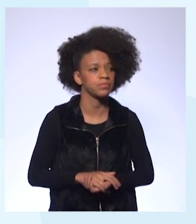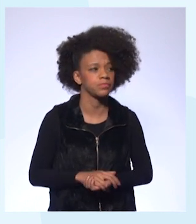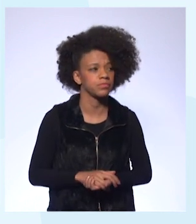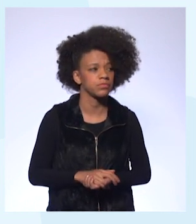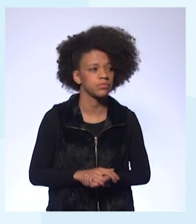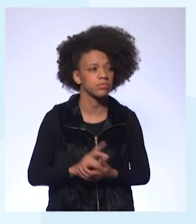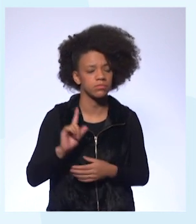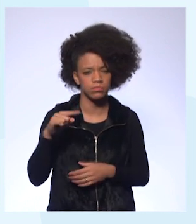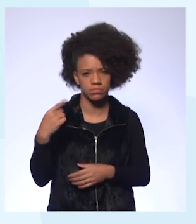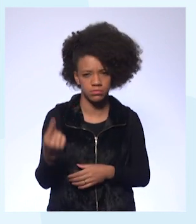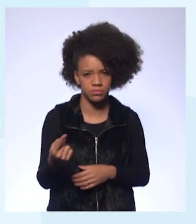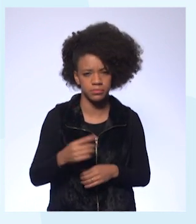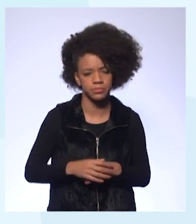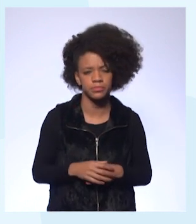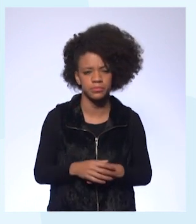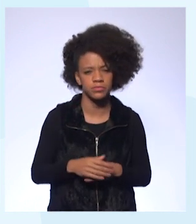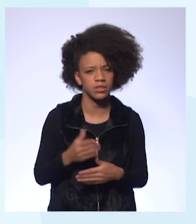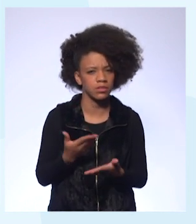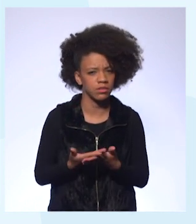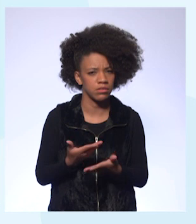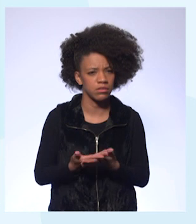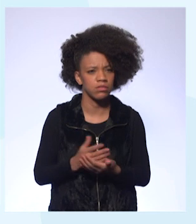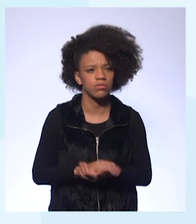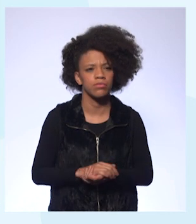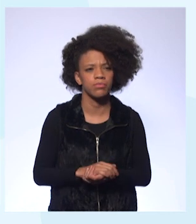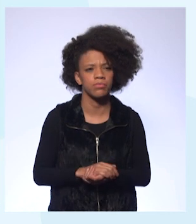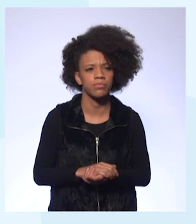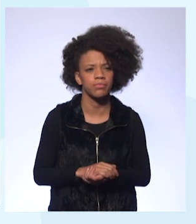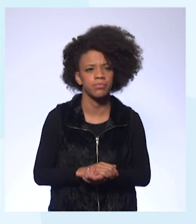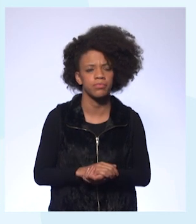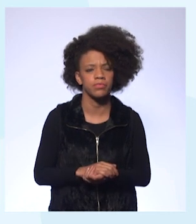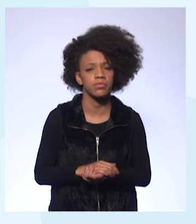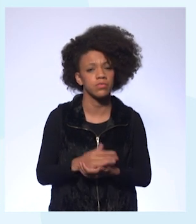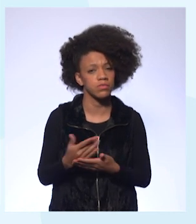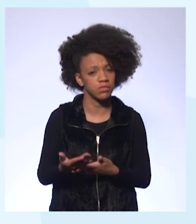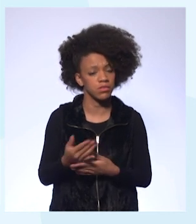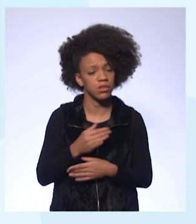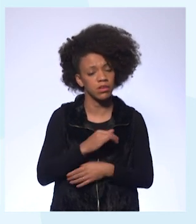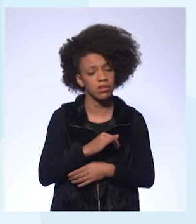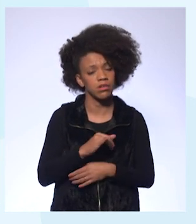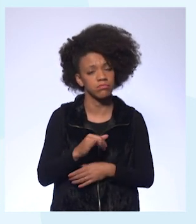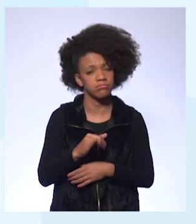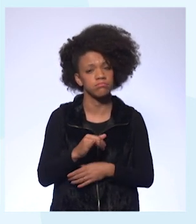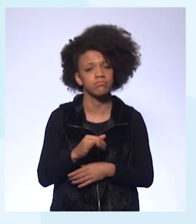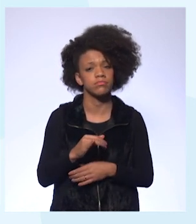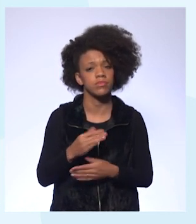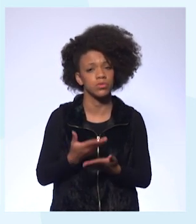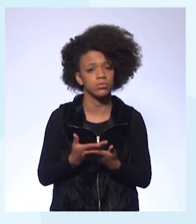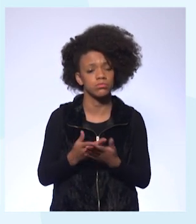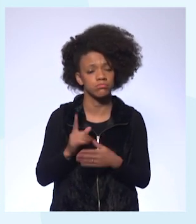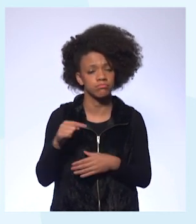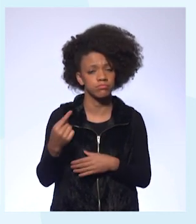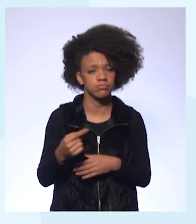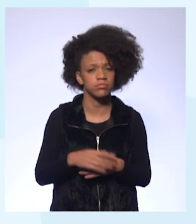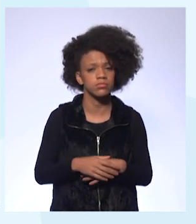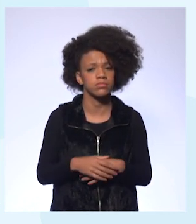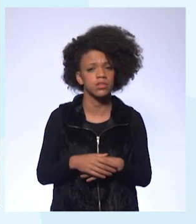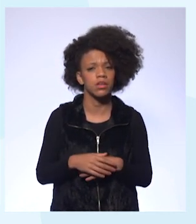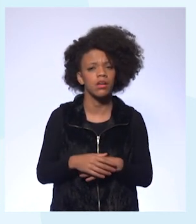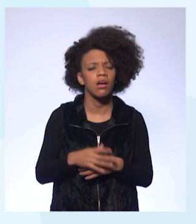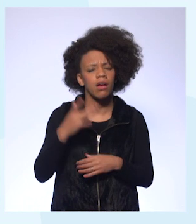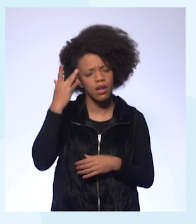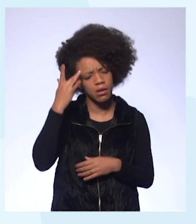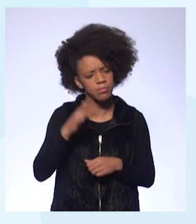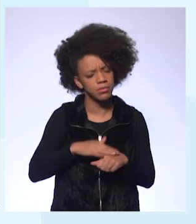e mais tarde Will study leitor Tom Whistler eu vou estudar mais tarde nós vamos falar com você